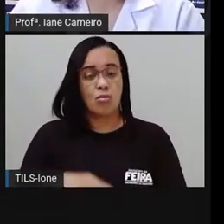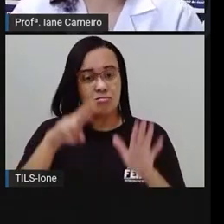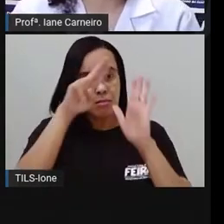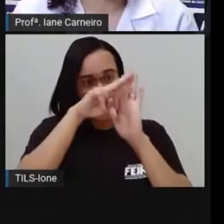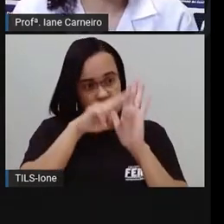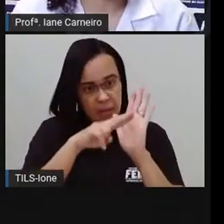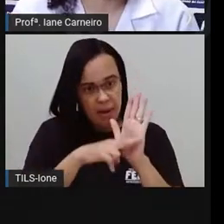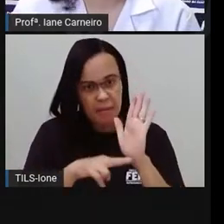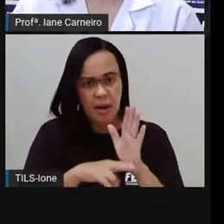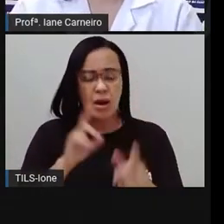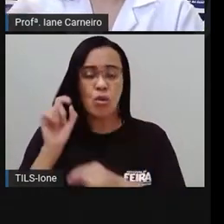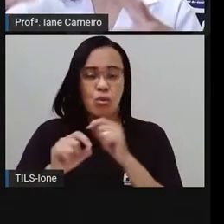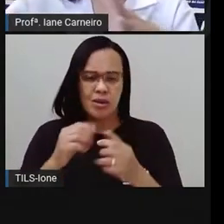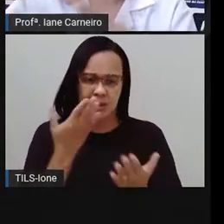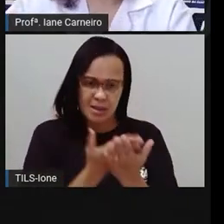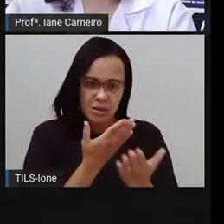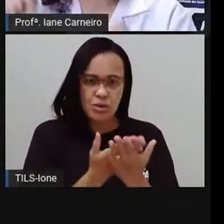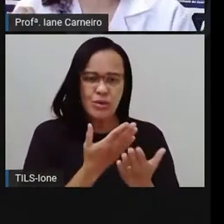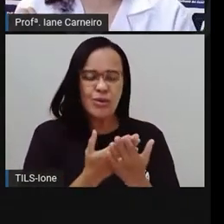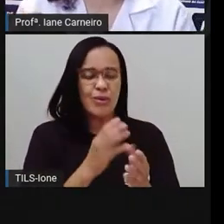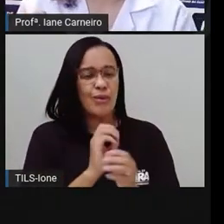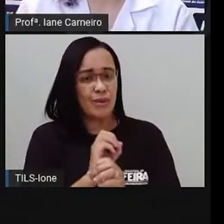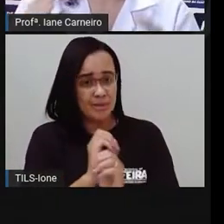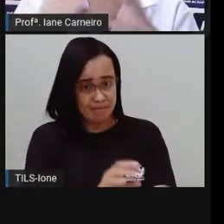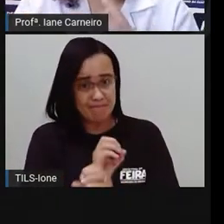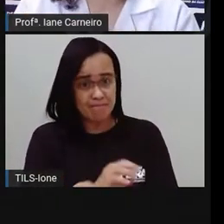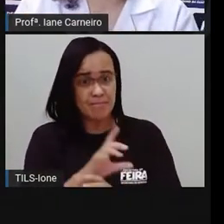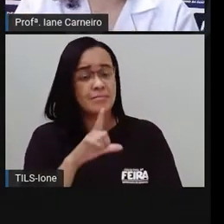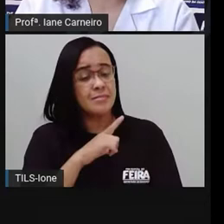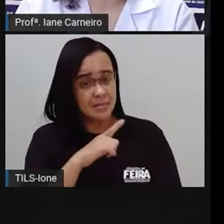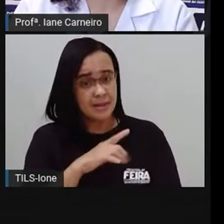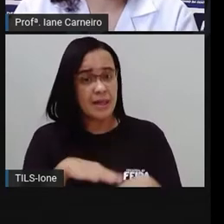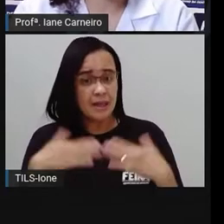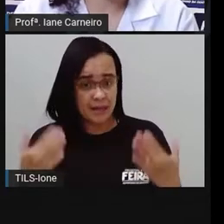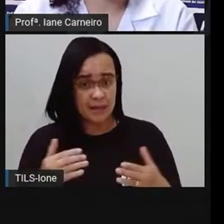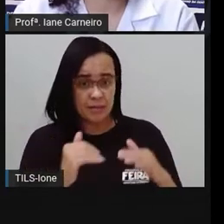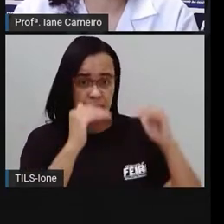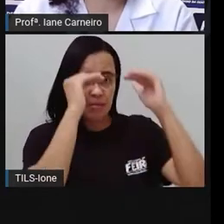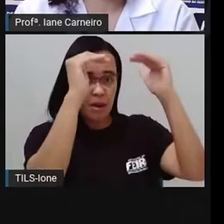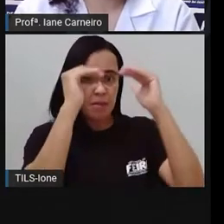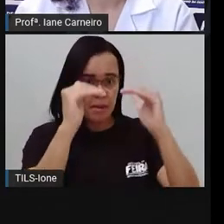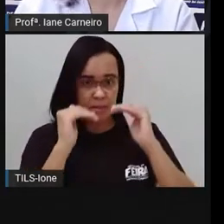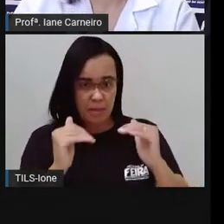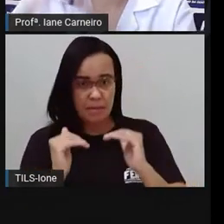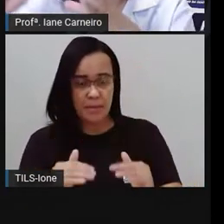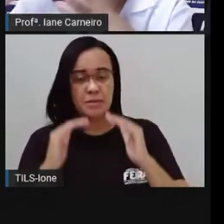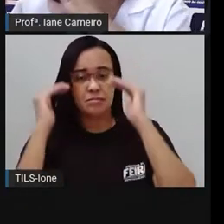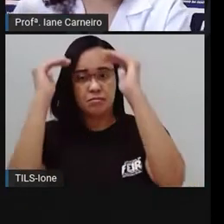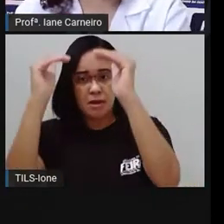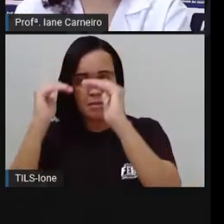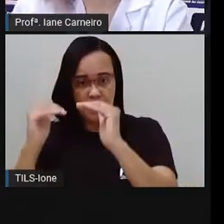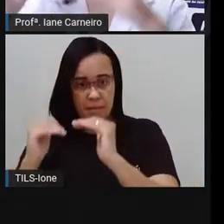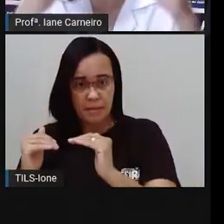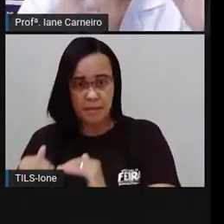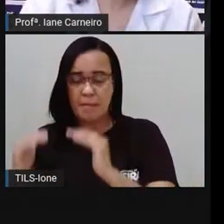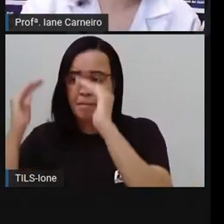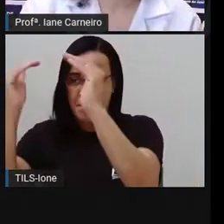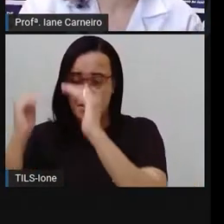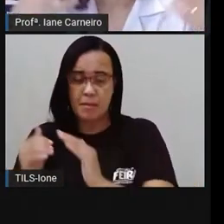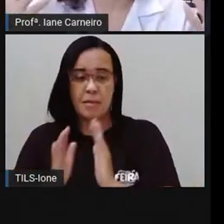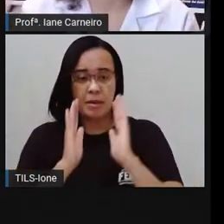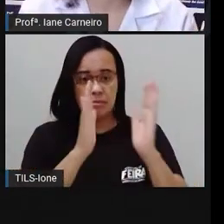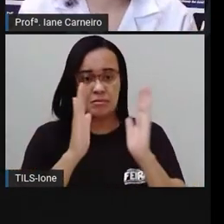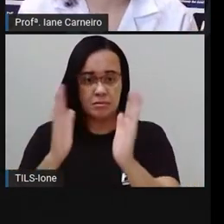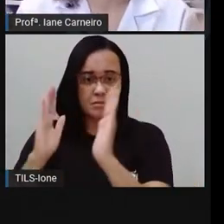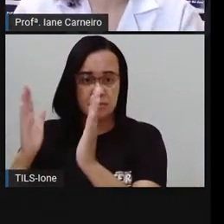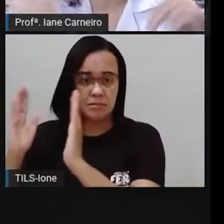de deixar tudo arrumado? Tem a estante lá do brinquedo. A Pro não estabelece essa regra com vocês de que brincou, guardou.